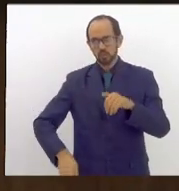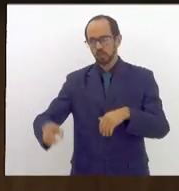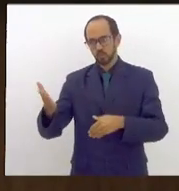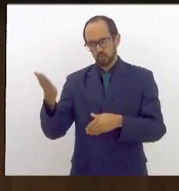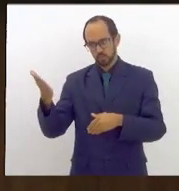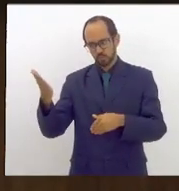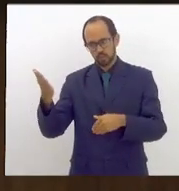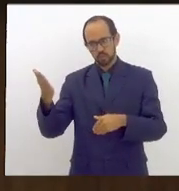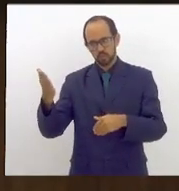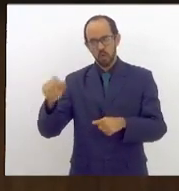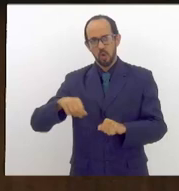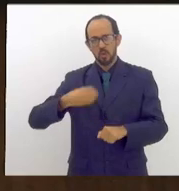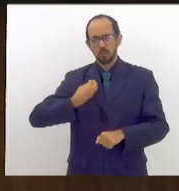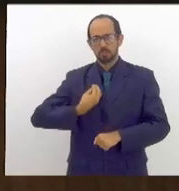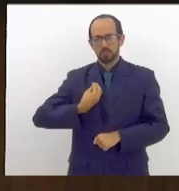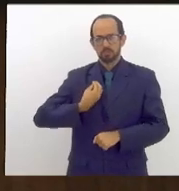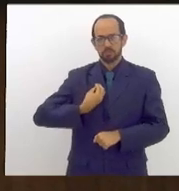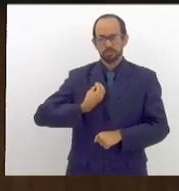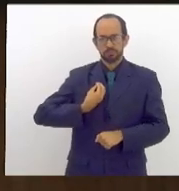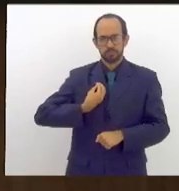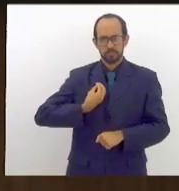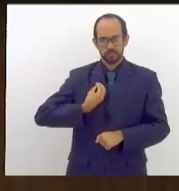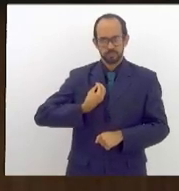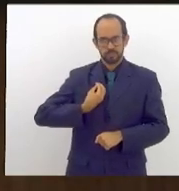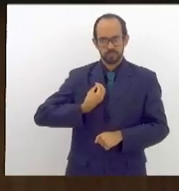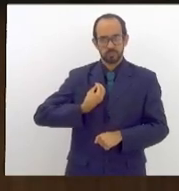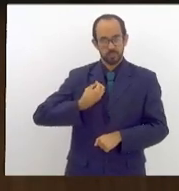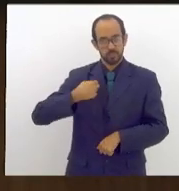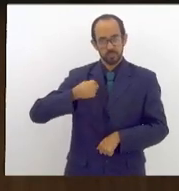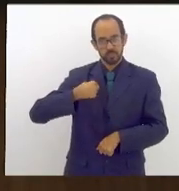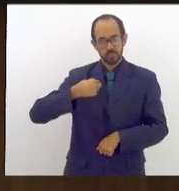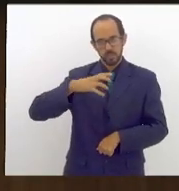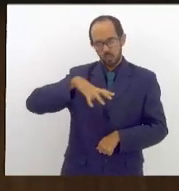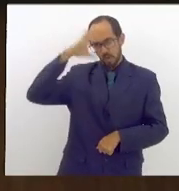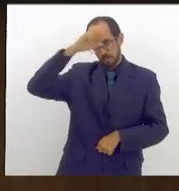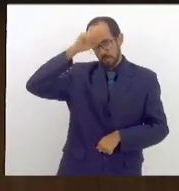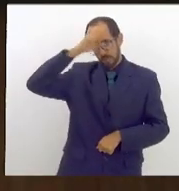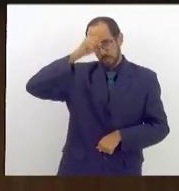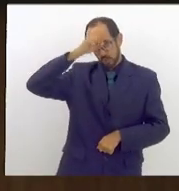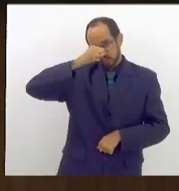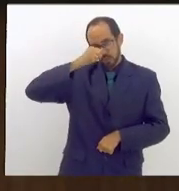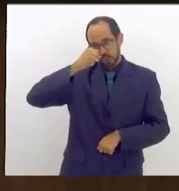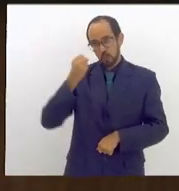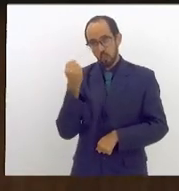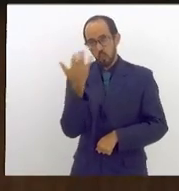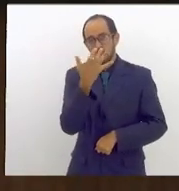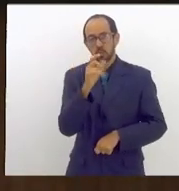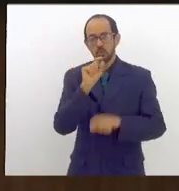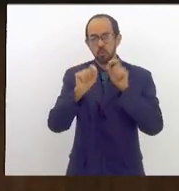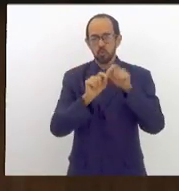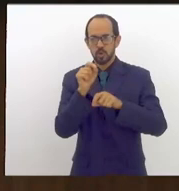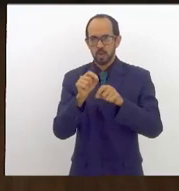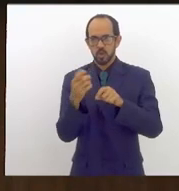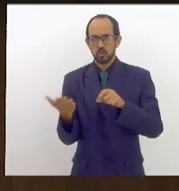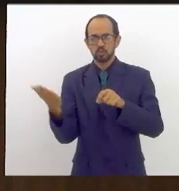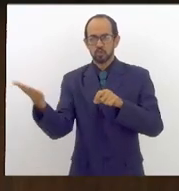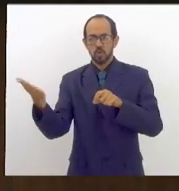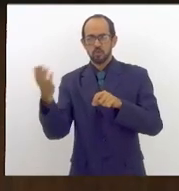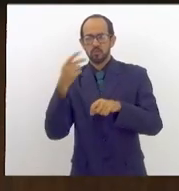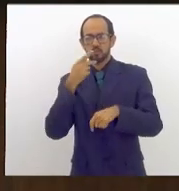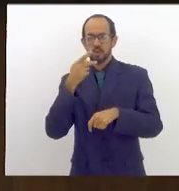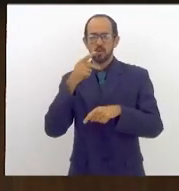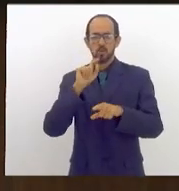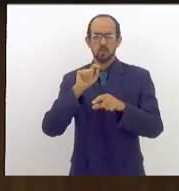faz parte desde o início e eu aprendi muito quando o senhor colocou que